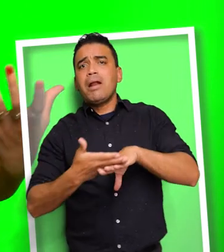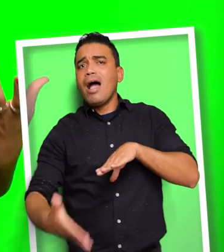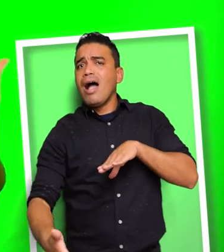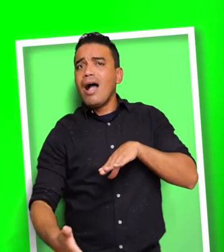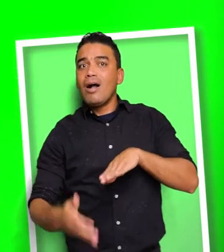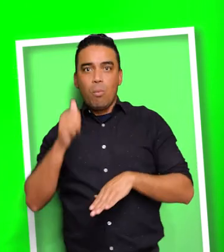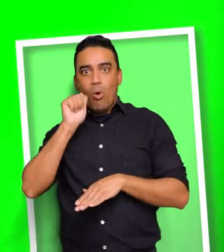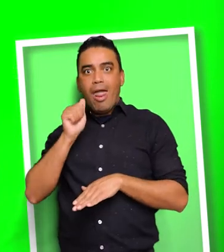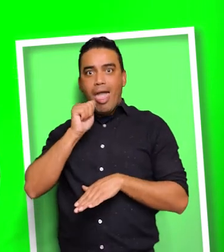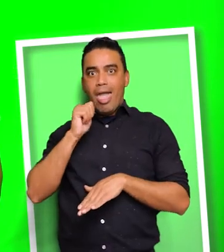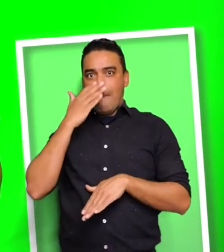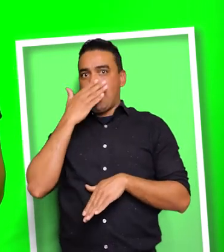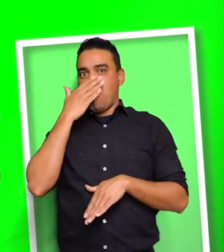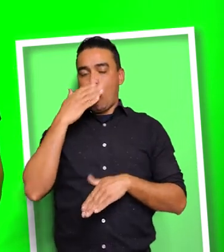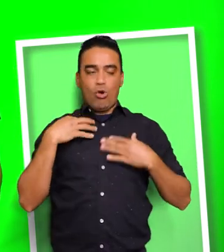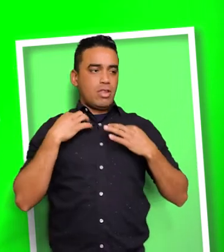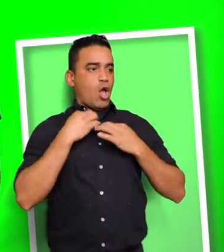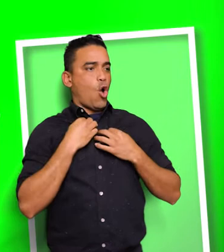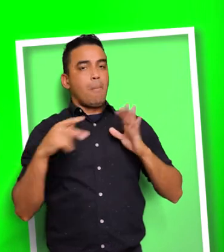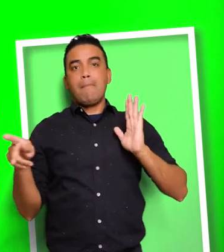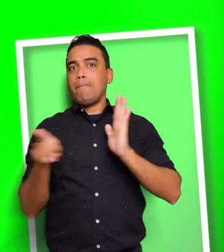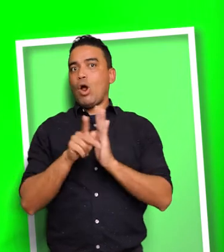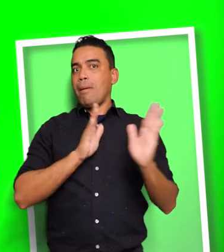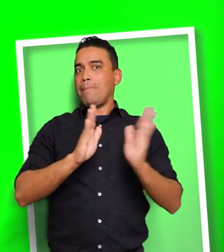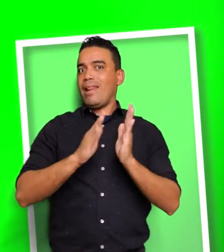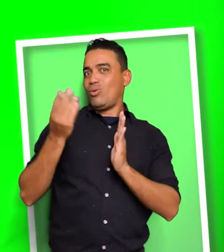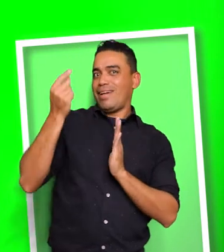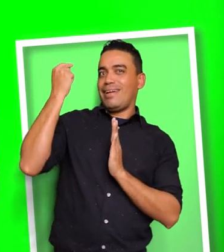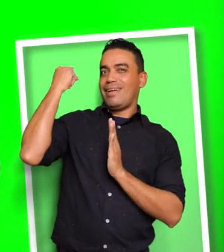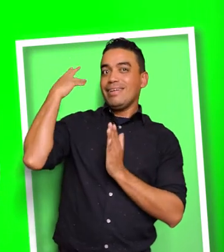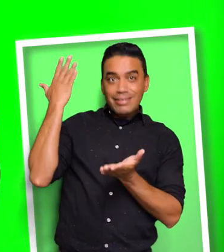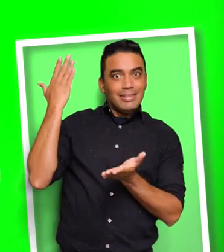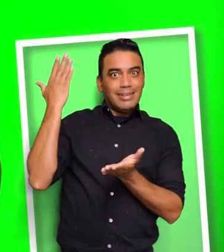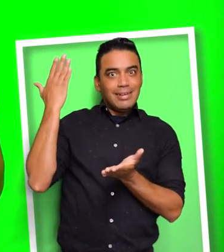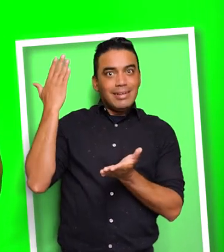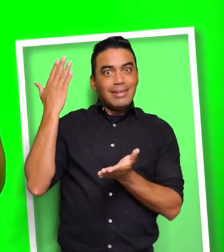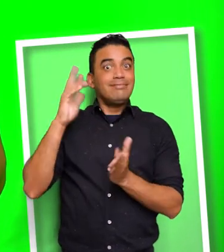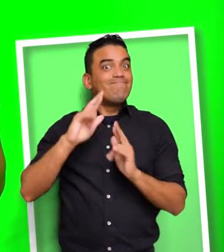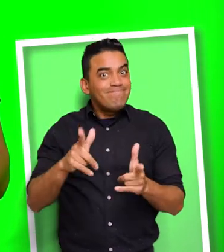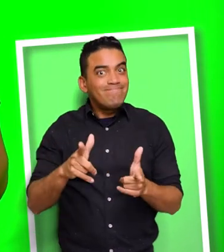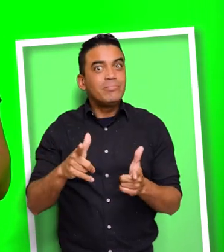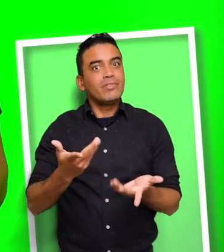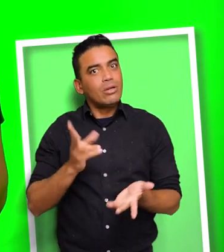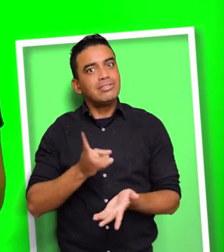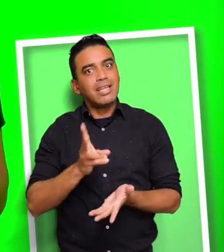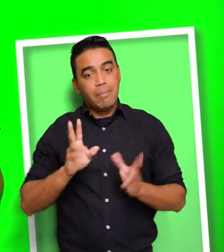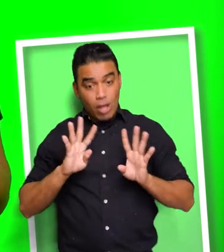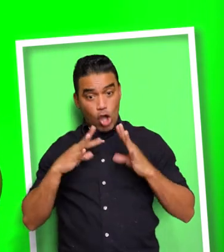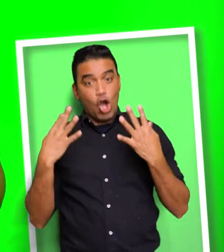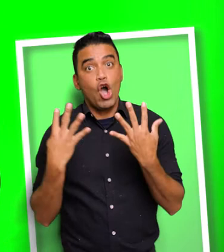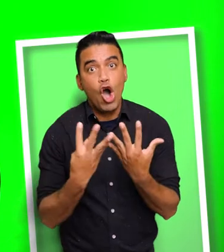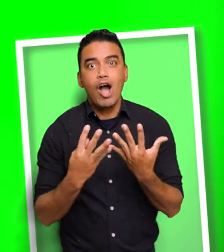as putas também estão vestidas com uma roupa que não é da nossa época. Então, assim, estão lá, vão sempre para a roda de